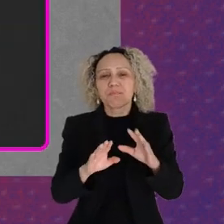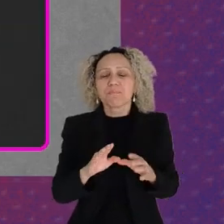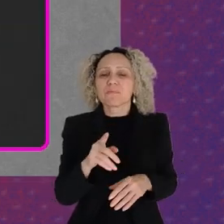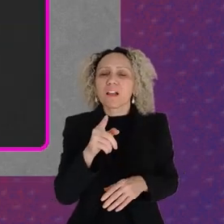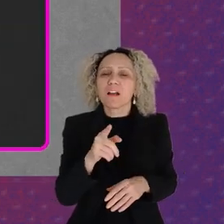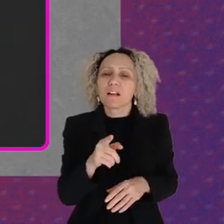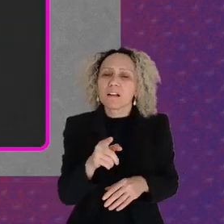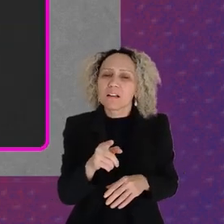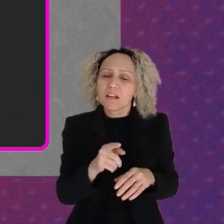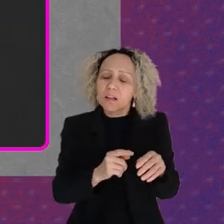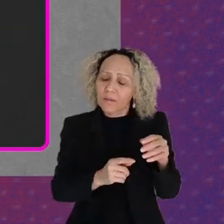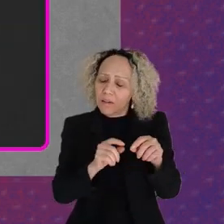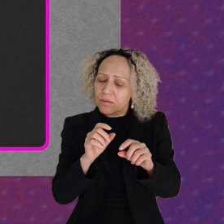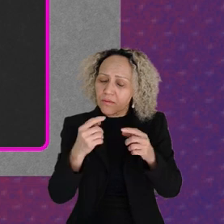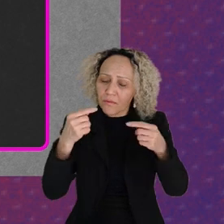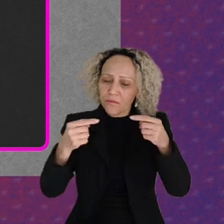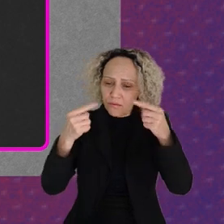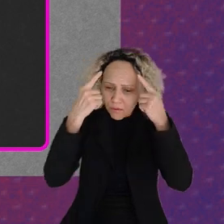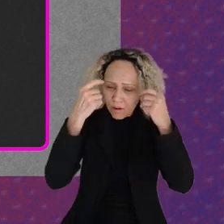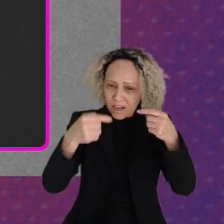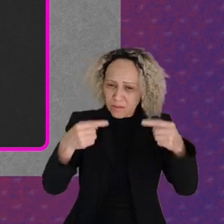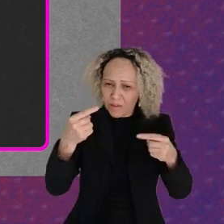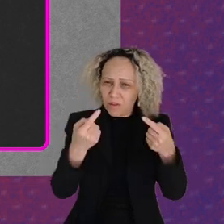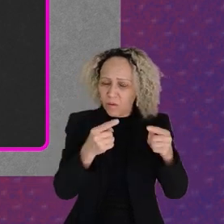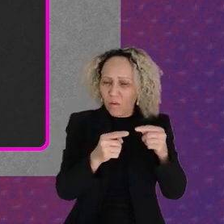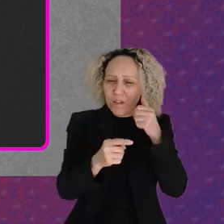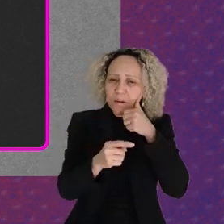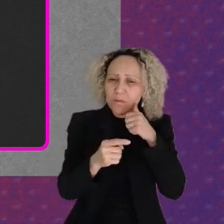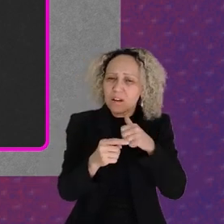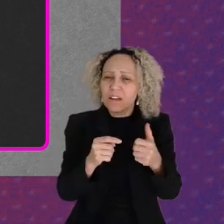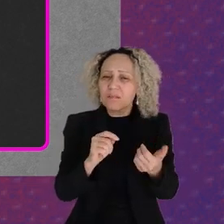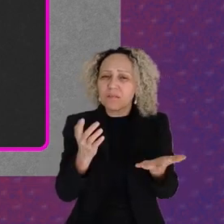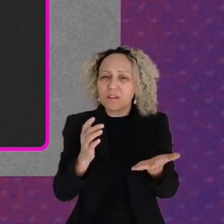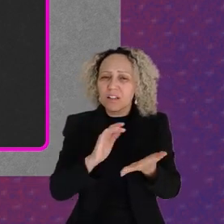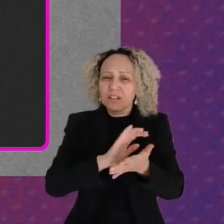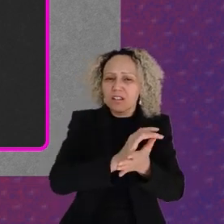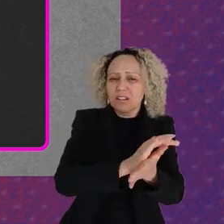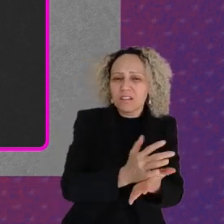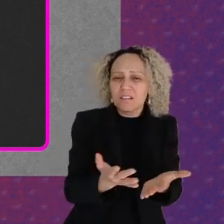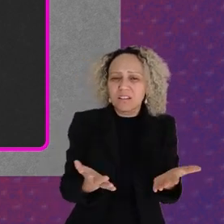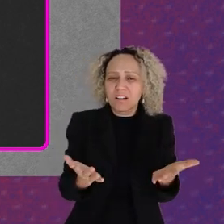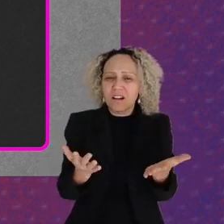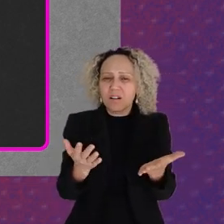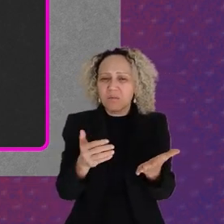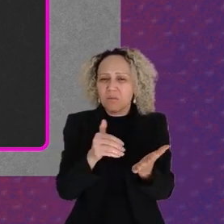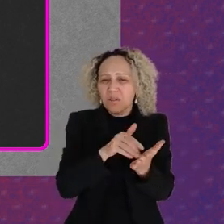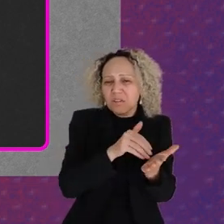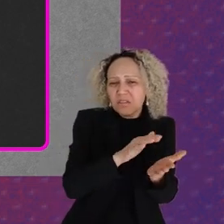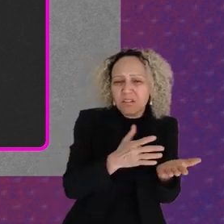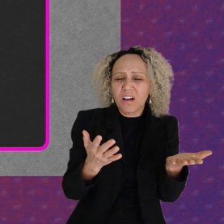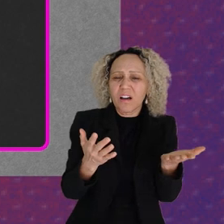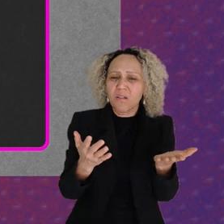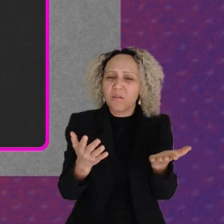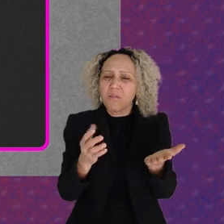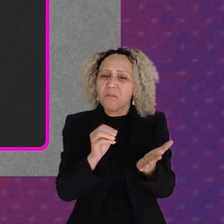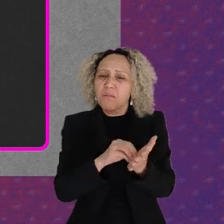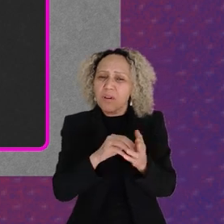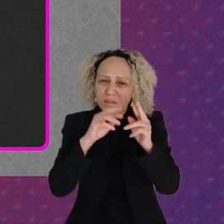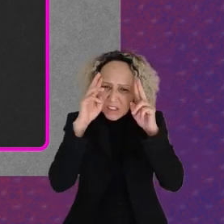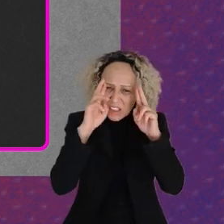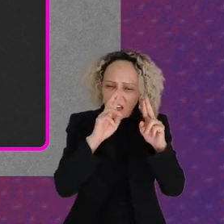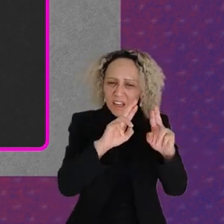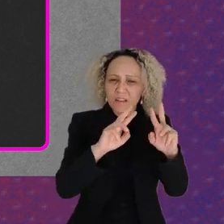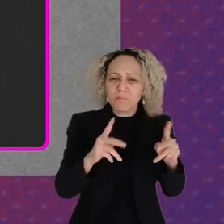violência política contra a mulher qualquer distinção, exclusão ou restrição no reconhecimento, gozo ou exercício de